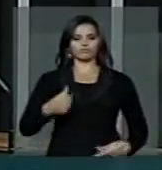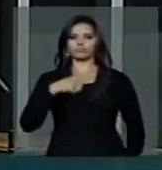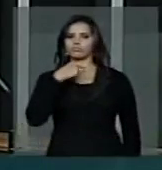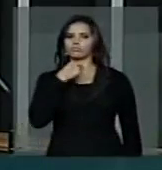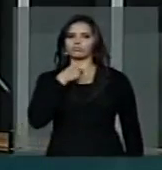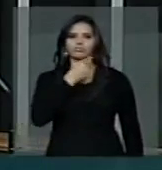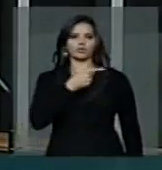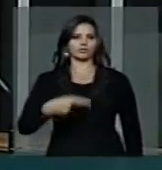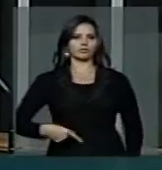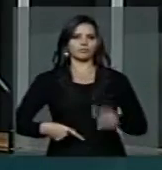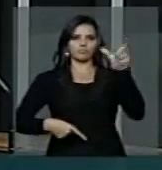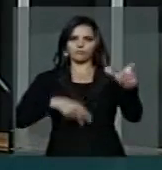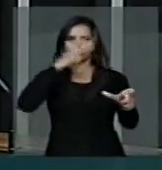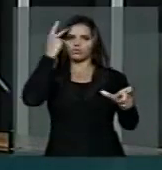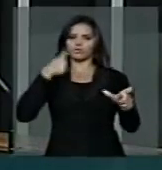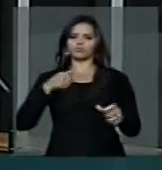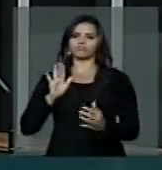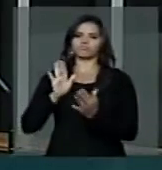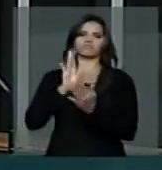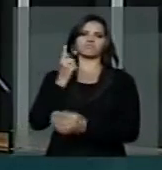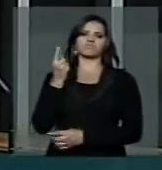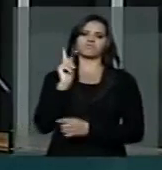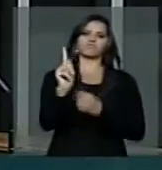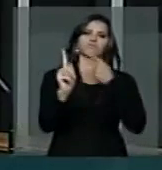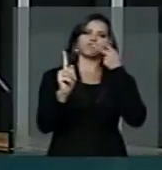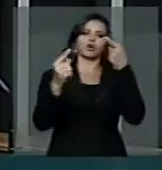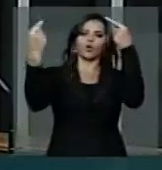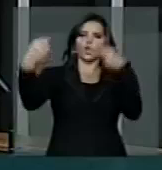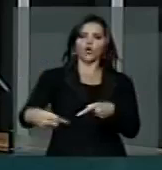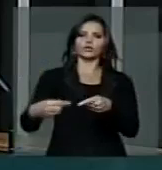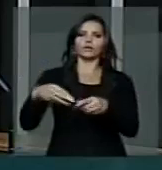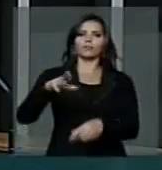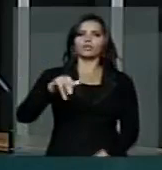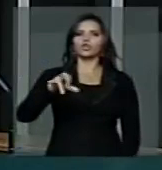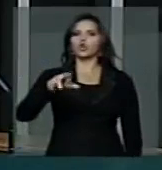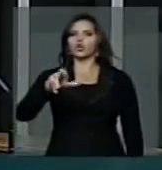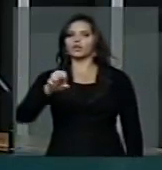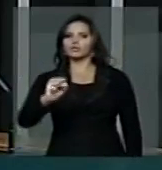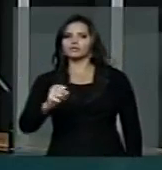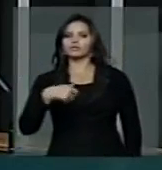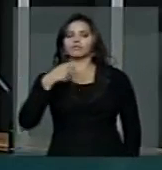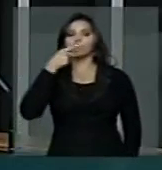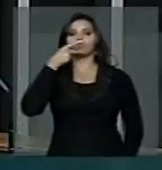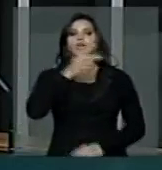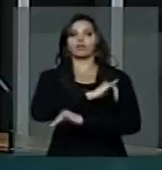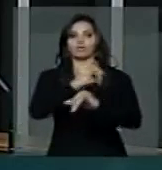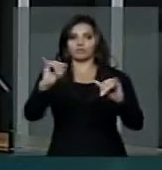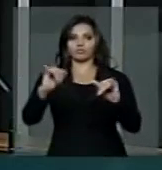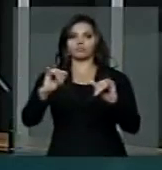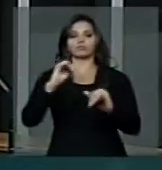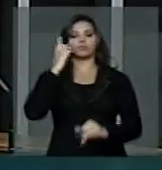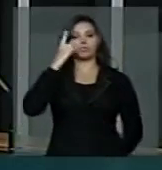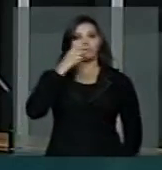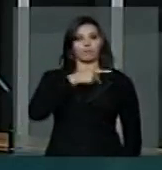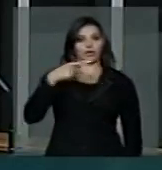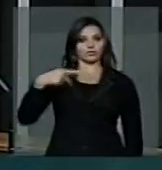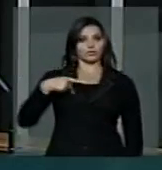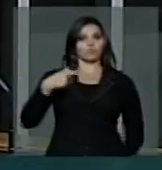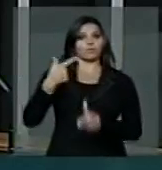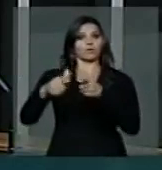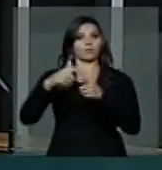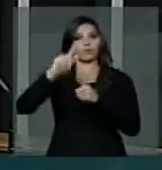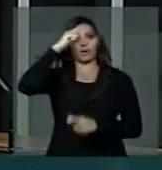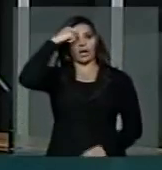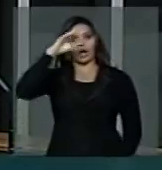por alguém que se põe publicamente contra as minorias, como no caso das declarações públicas do deputado pastor, de que o problema da